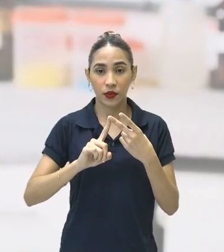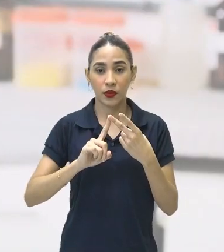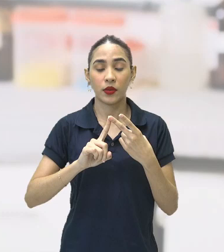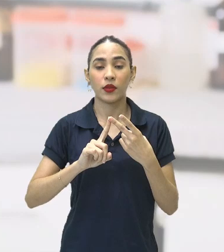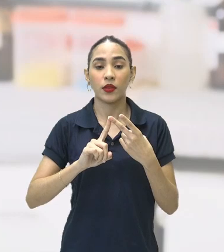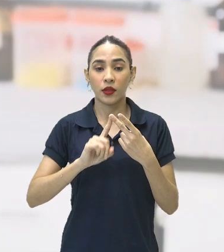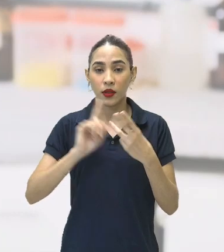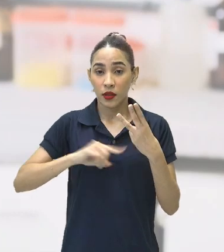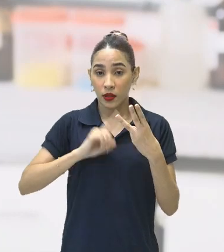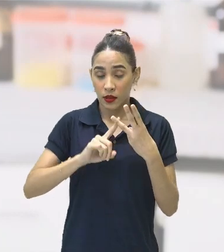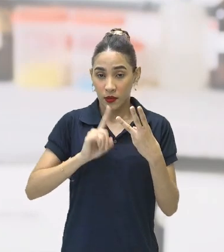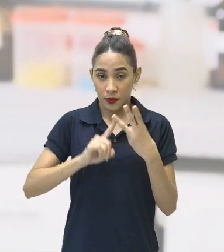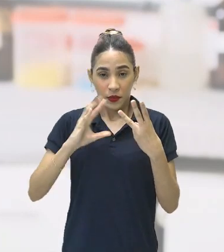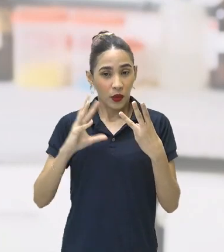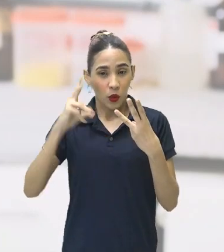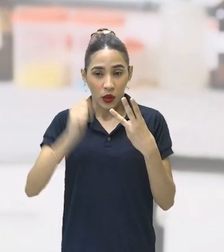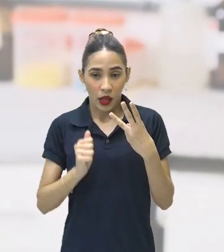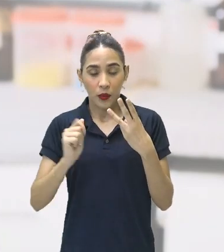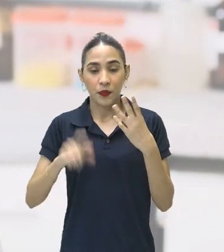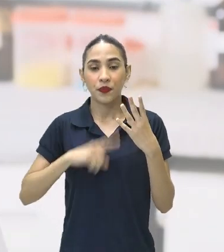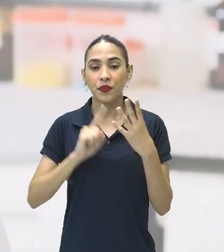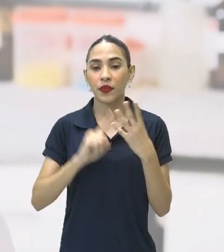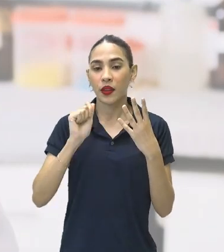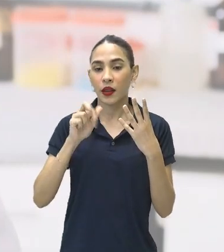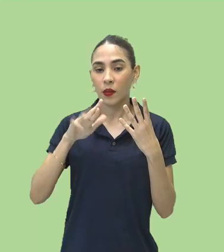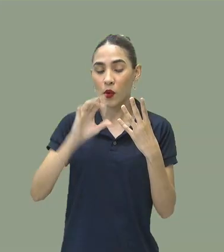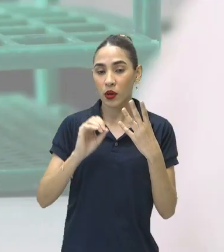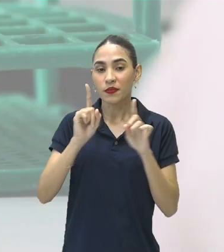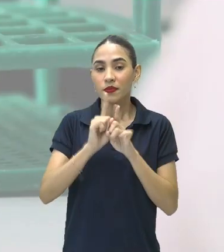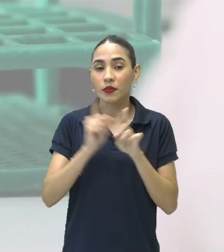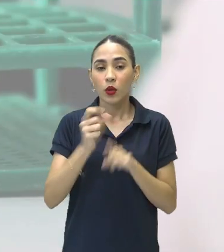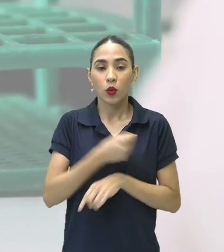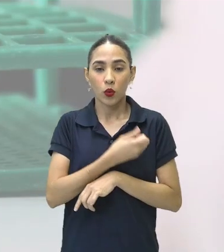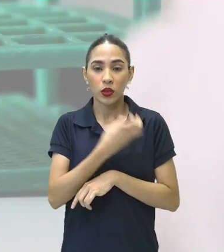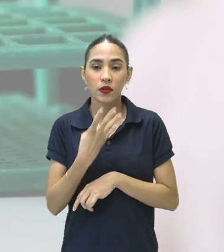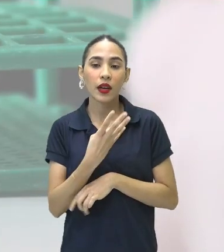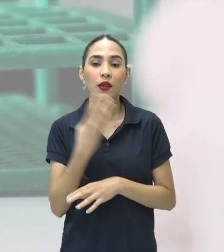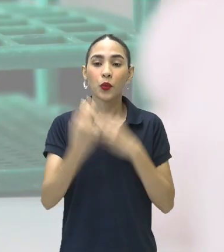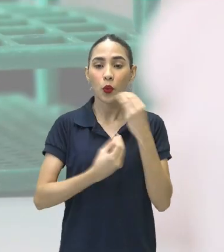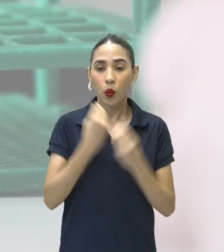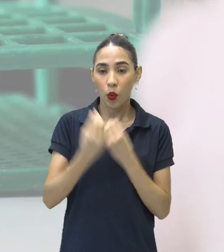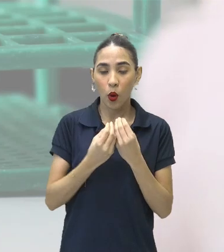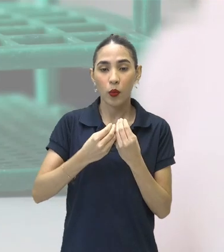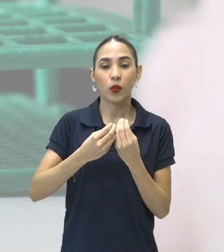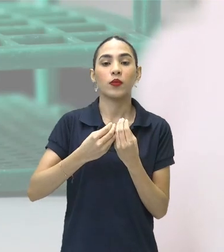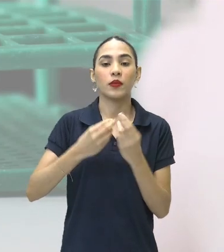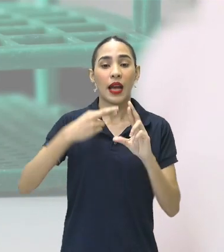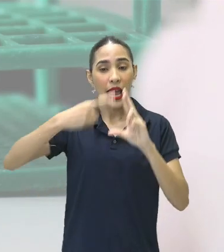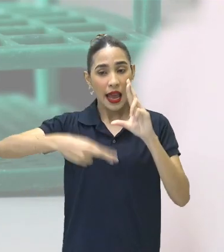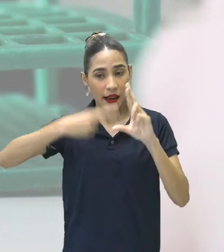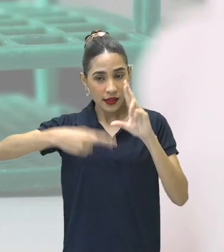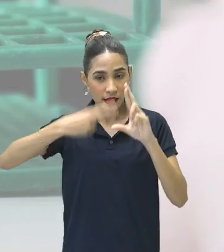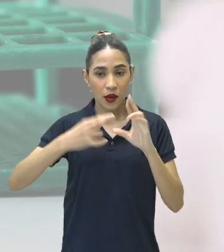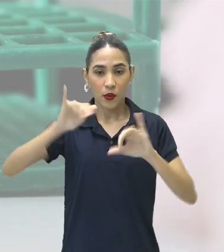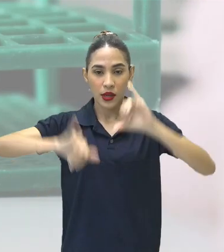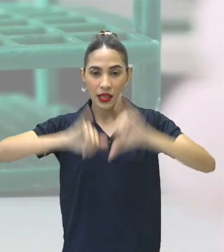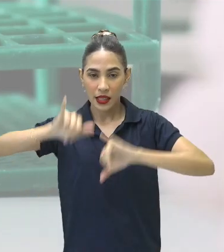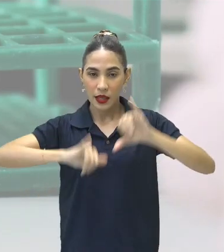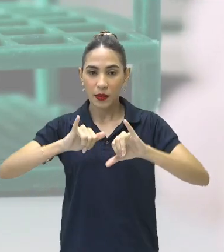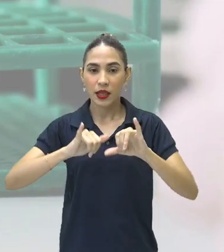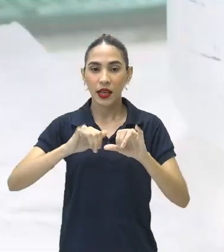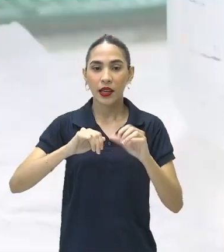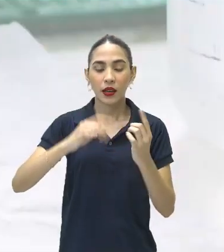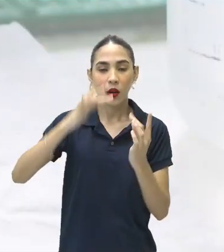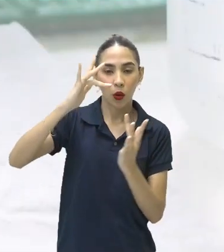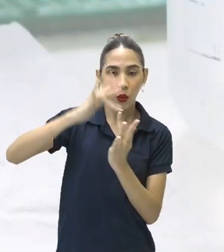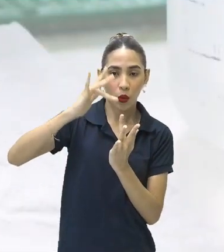e o nitrogênio total e a amônia eles são quantificados através de uma reação química, onde a amostra é colocada em